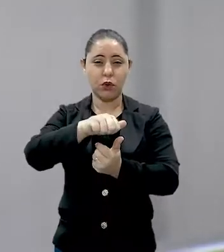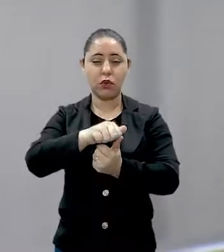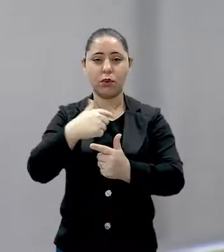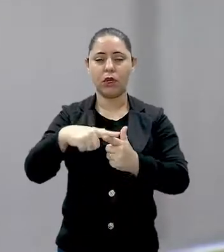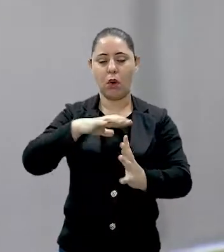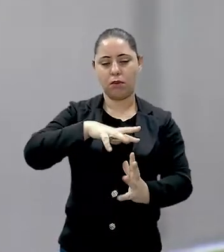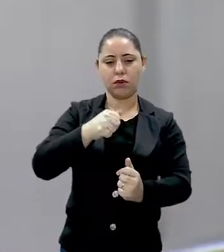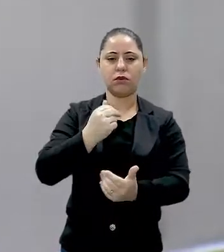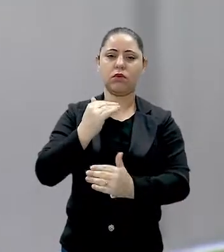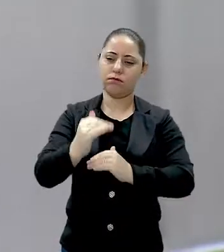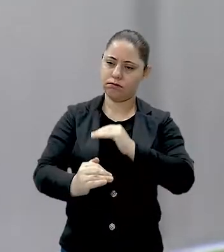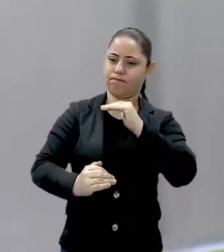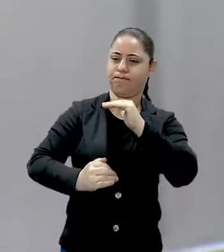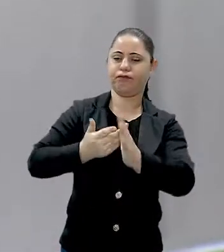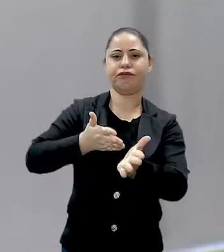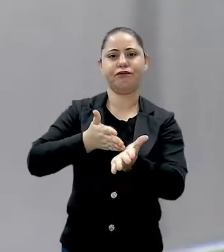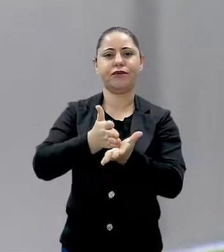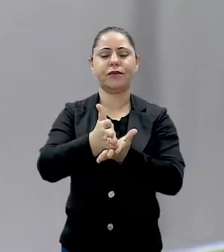mundo. O mundo caminha sempre